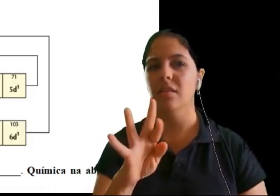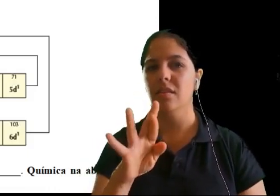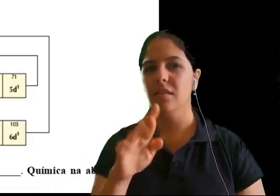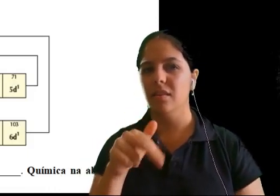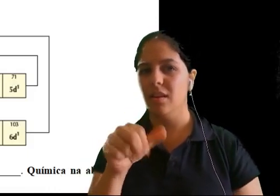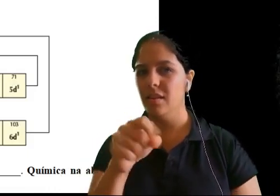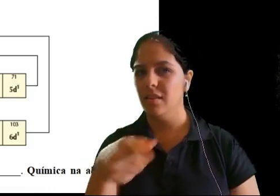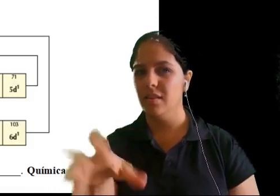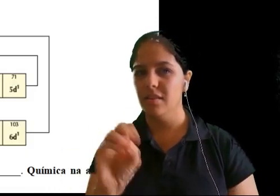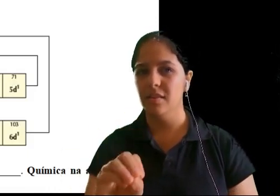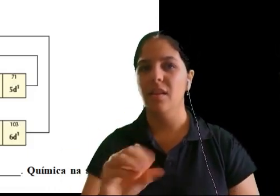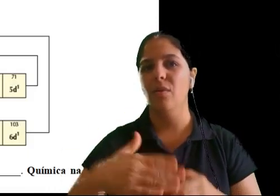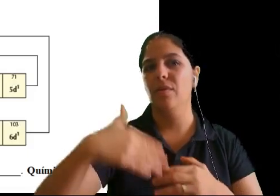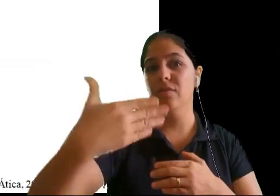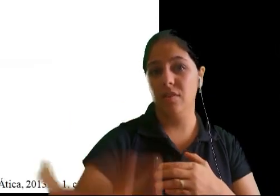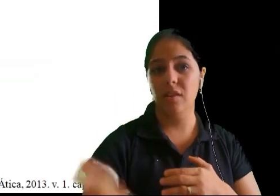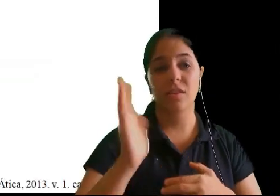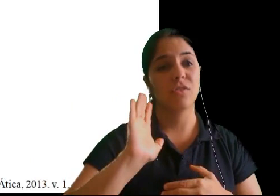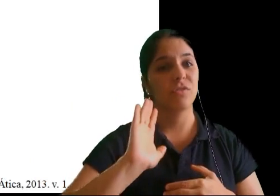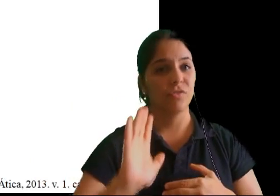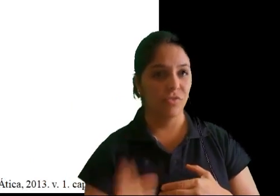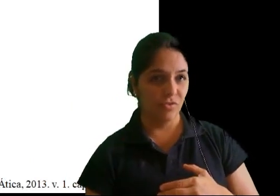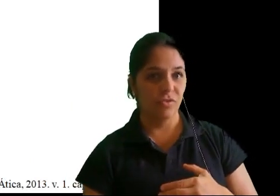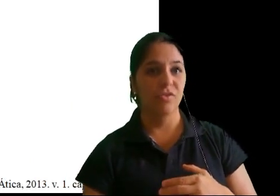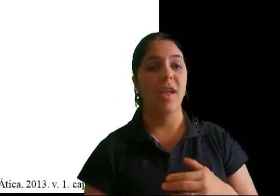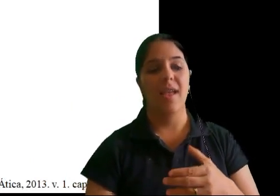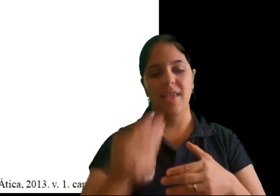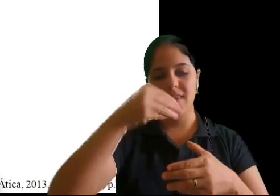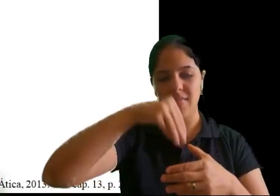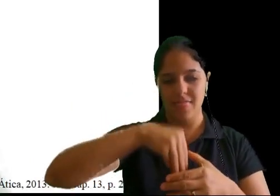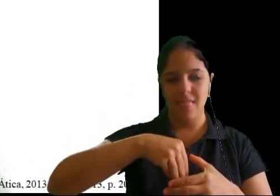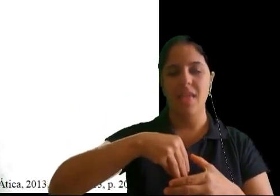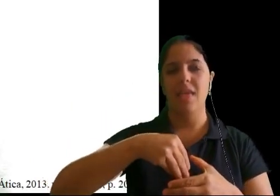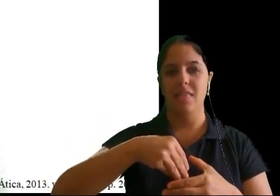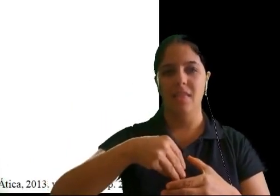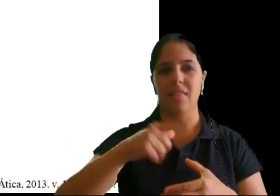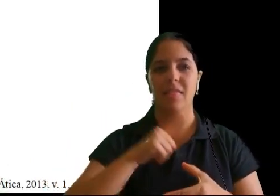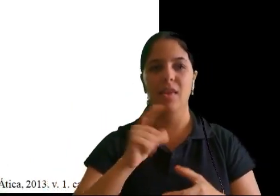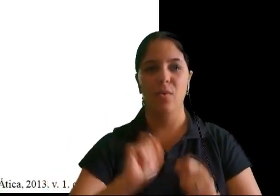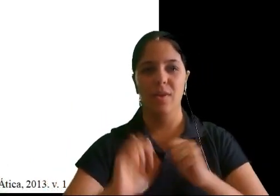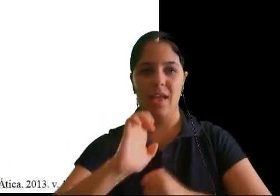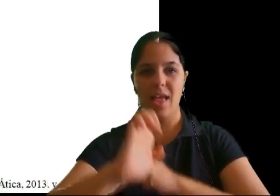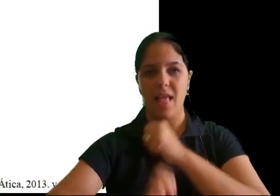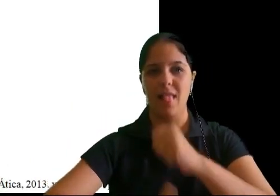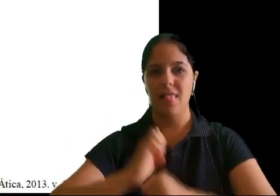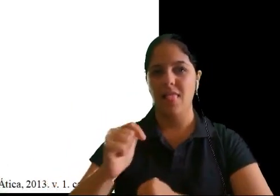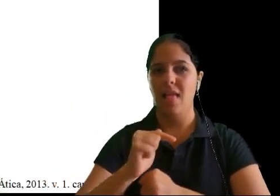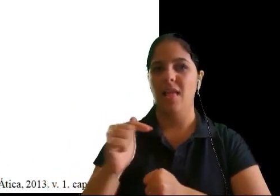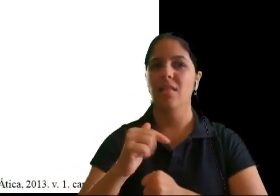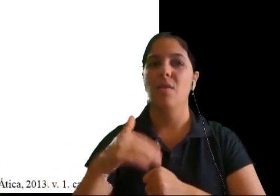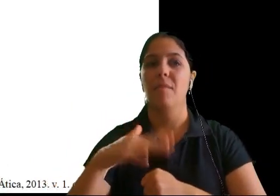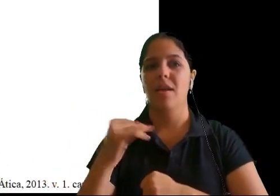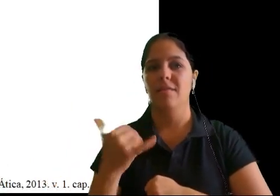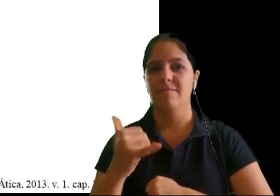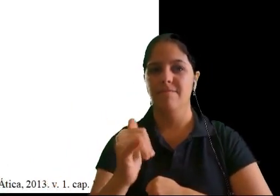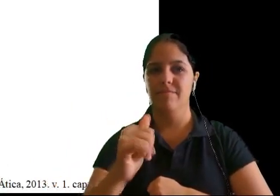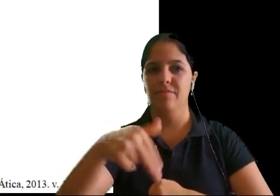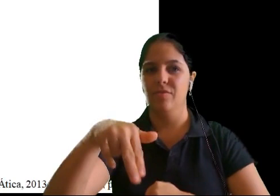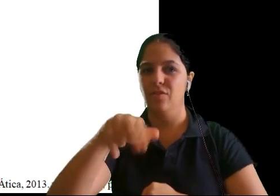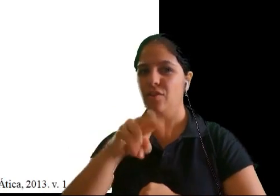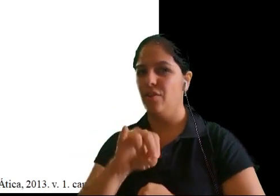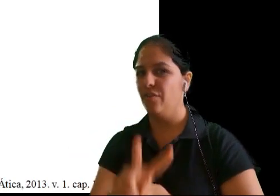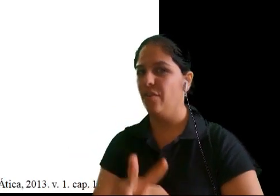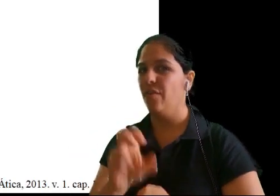de transição externa. Já os elementos de transição interna terão um elétron mais energético em